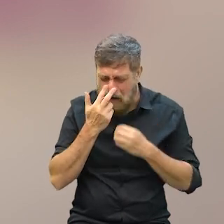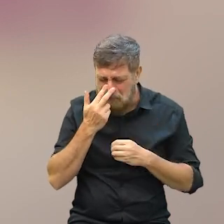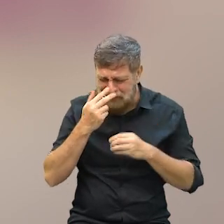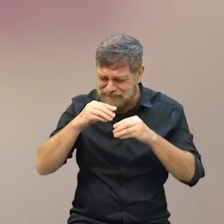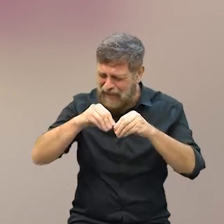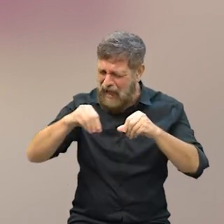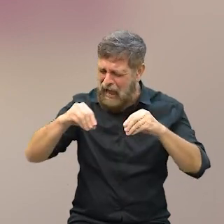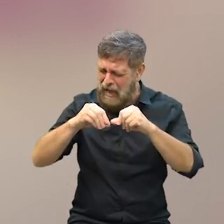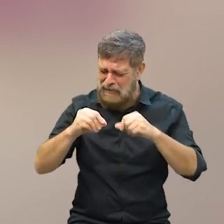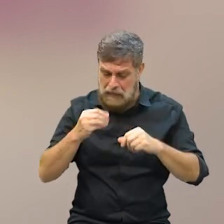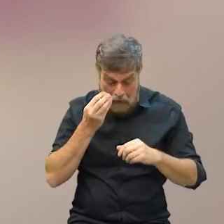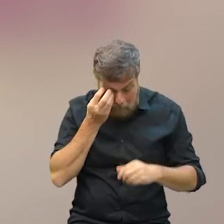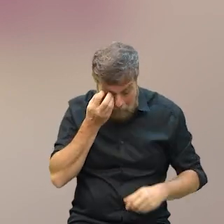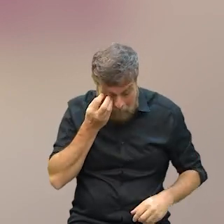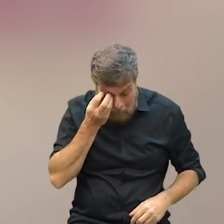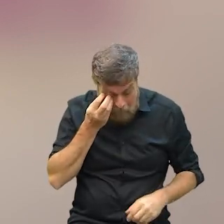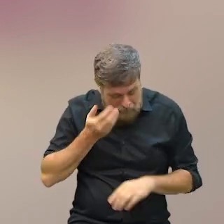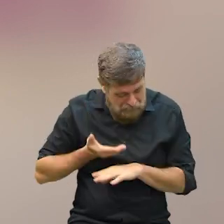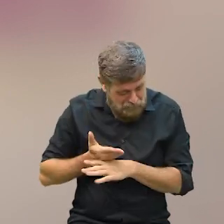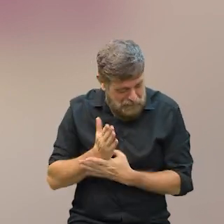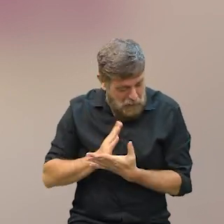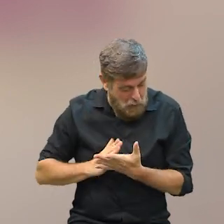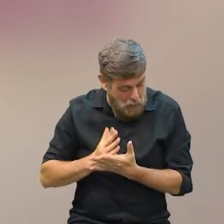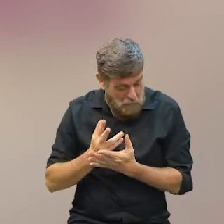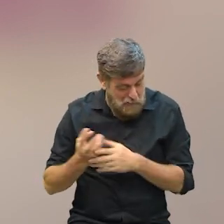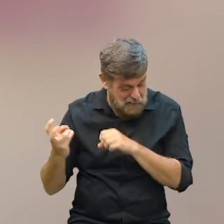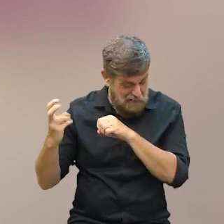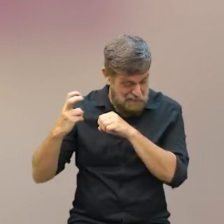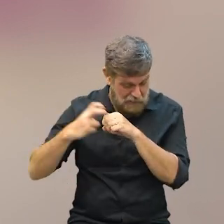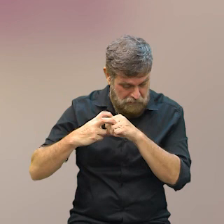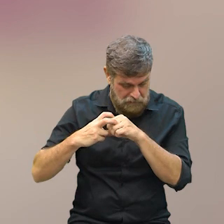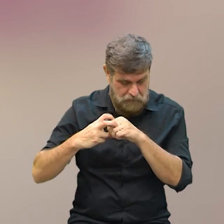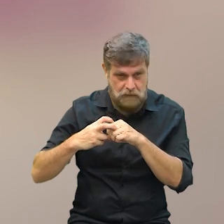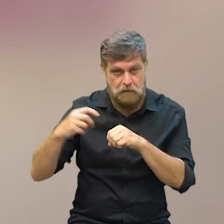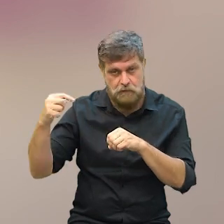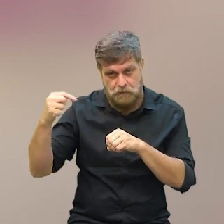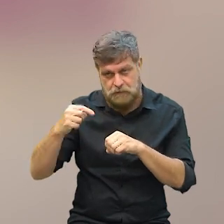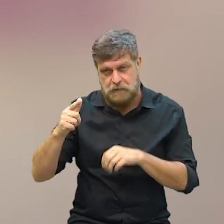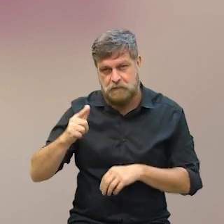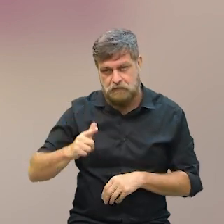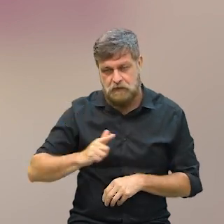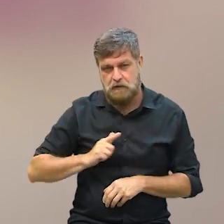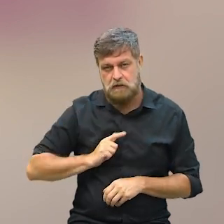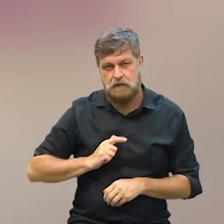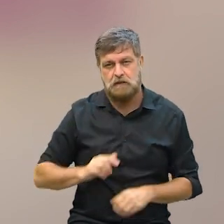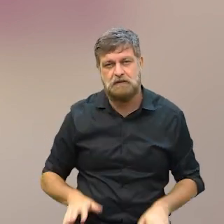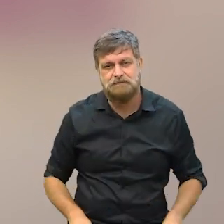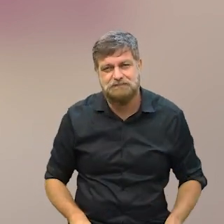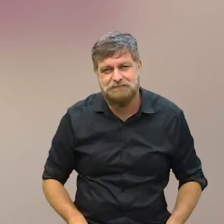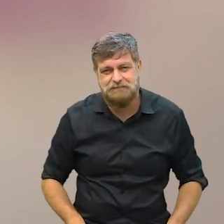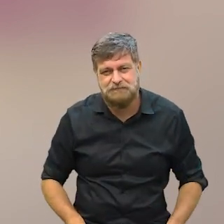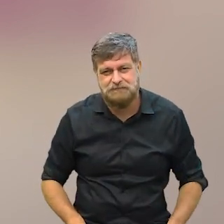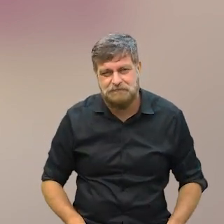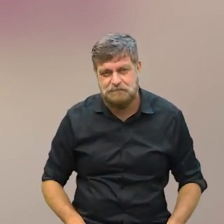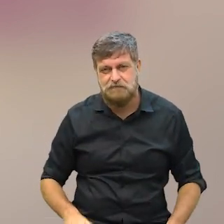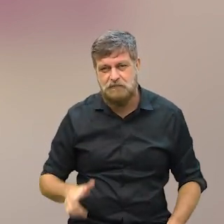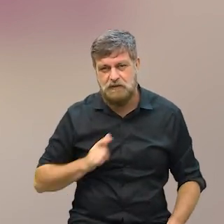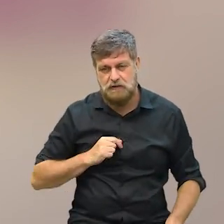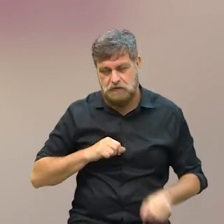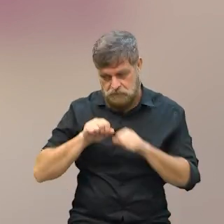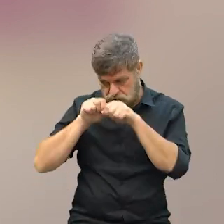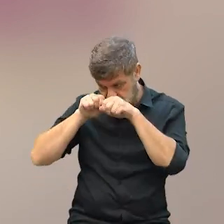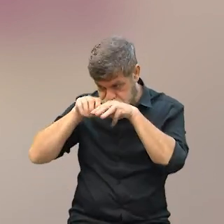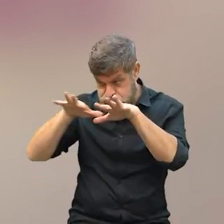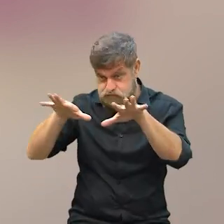de areia, o olho fica vermelho, incomoda. Esse é o viral. O viral é bastante, ele passa bastante